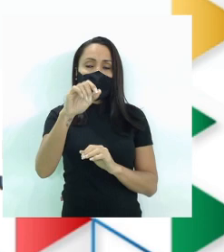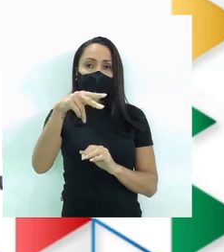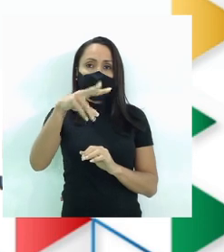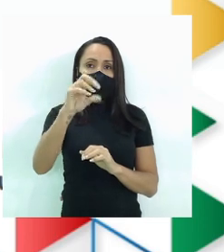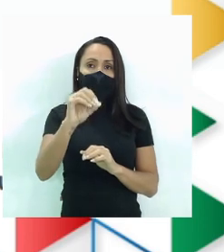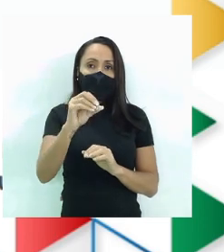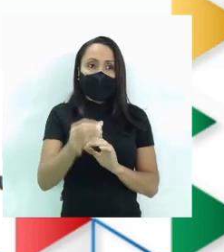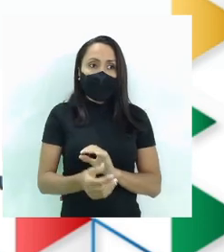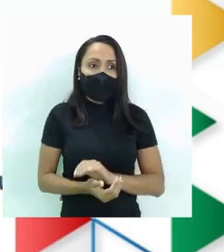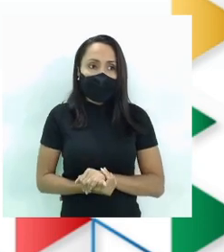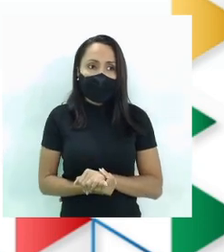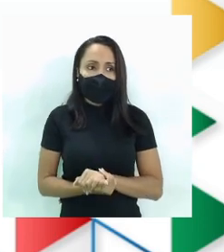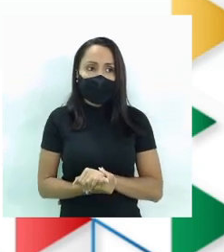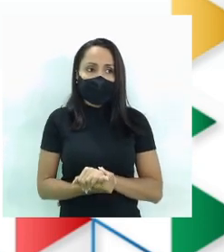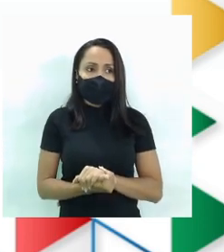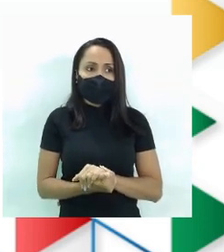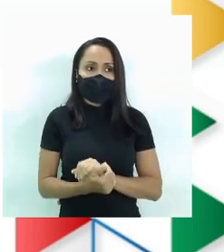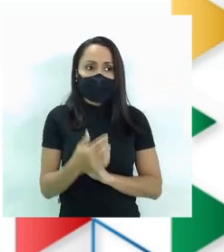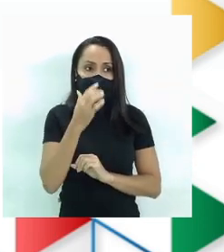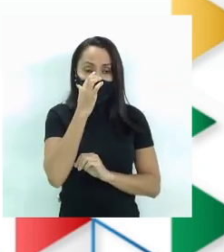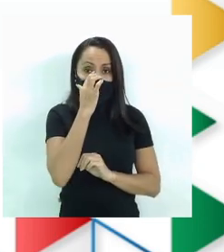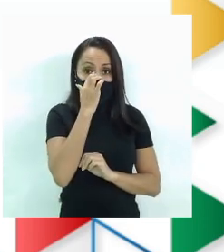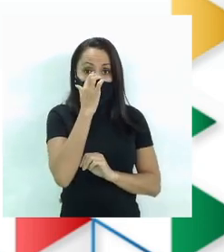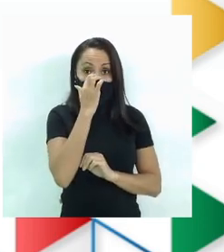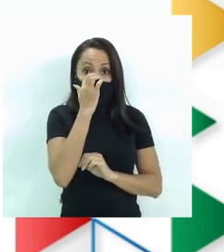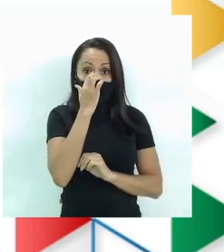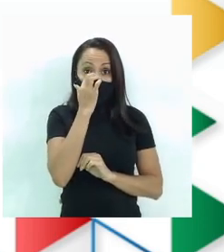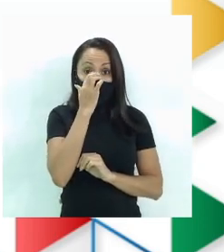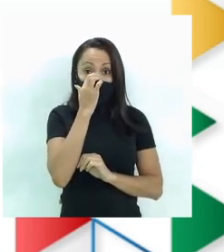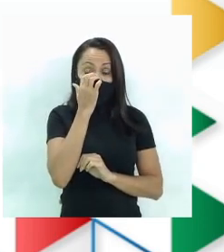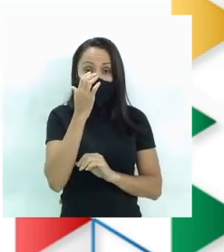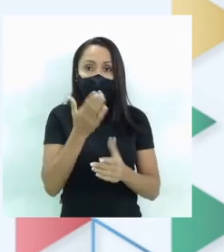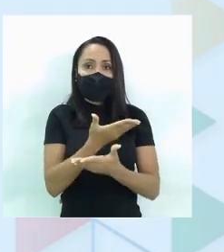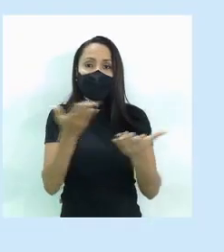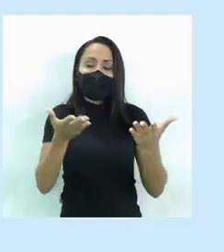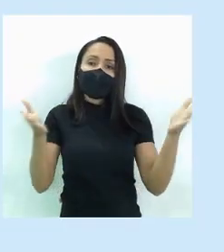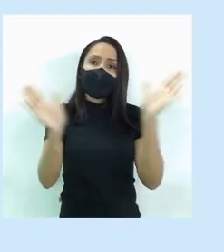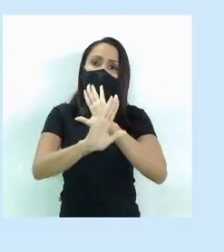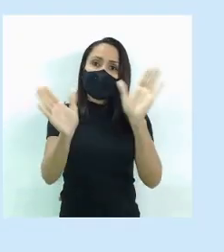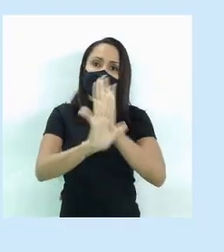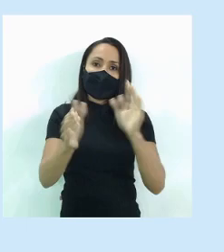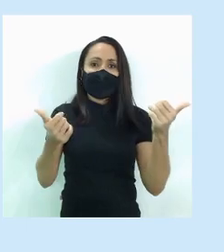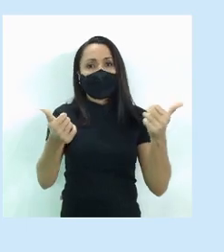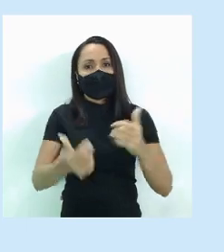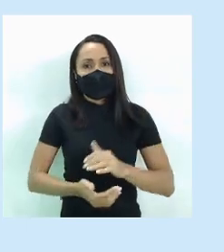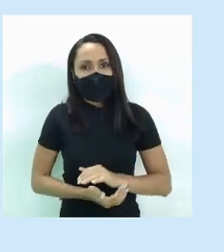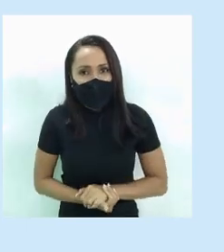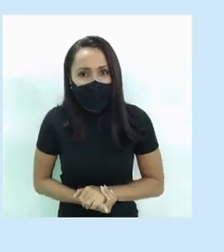Vamos lá. Então, pessoal, até a próxima aula.